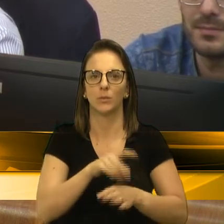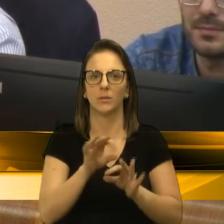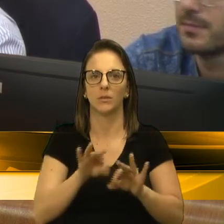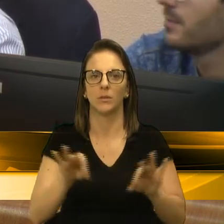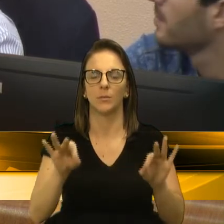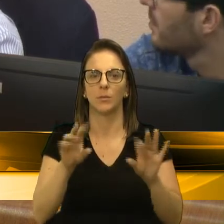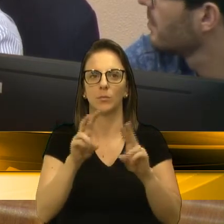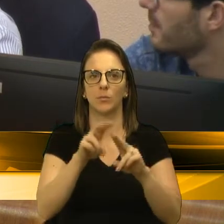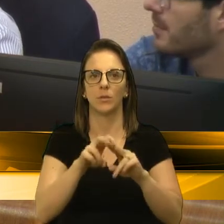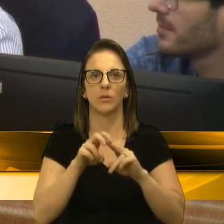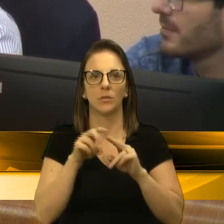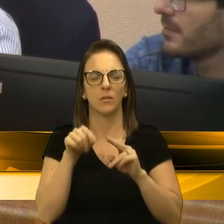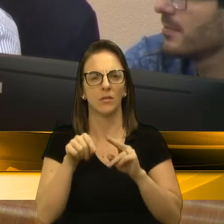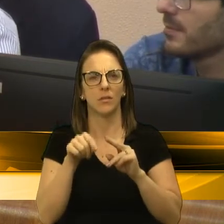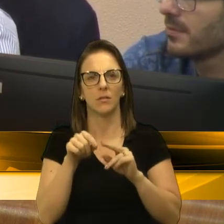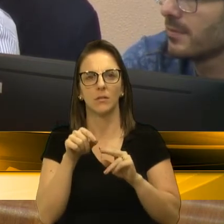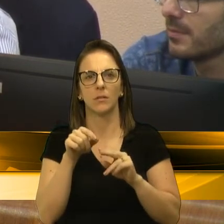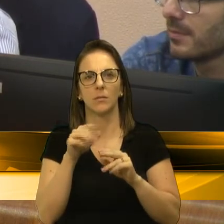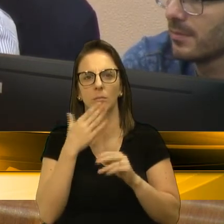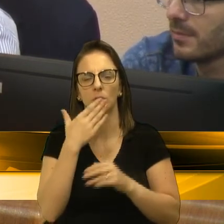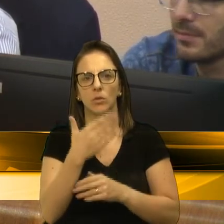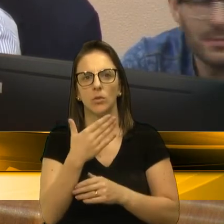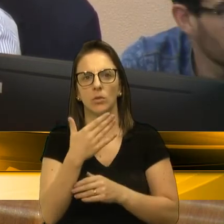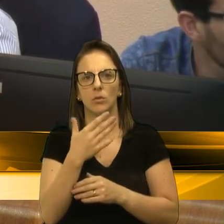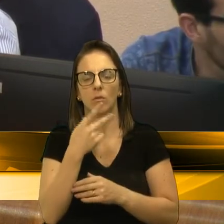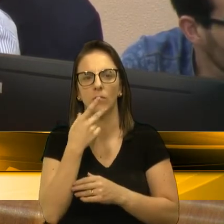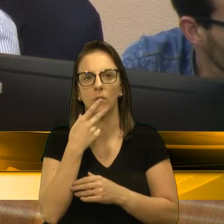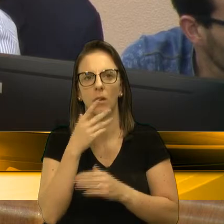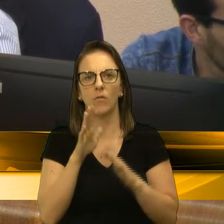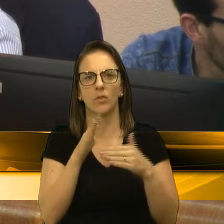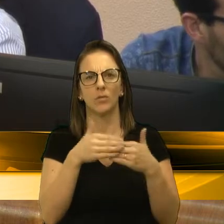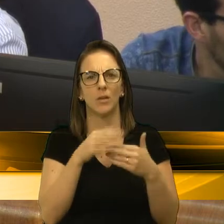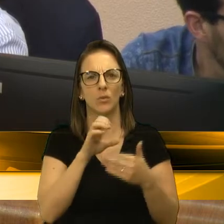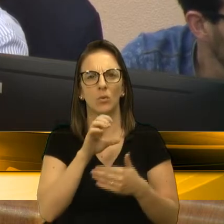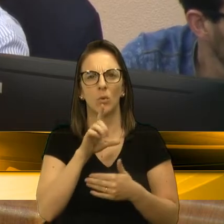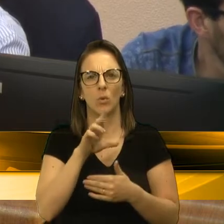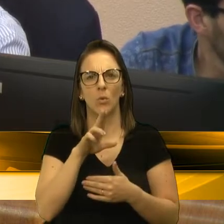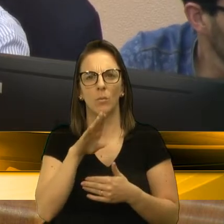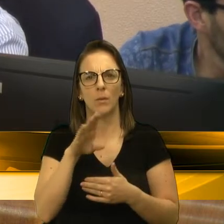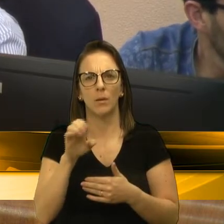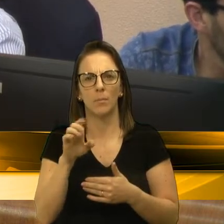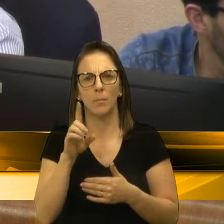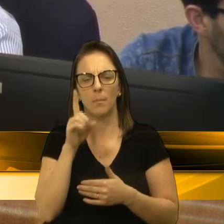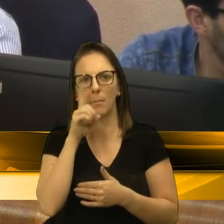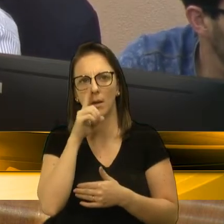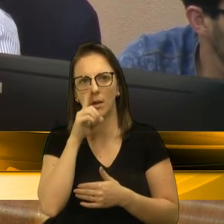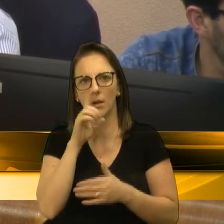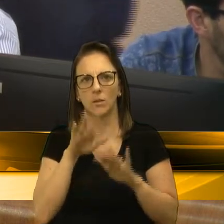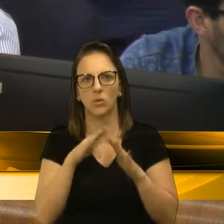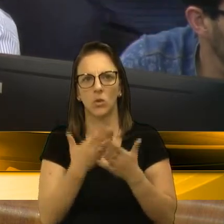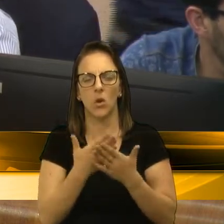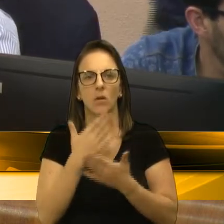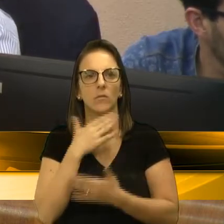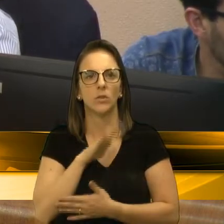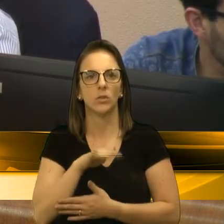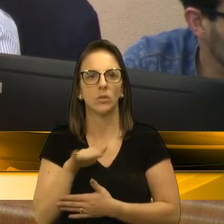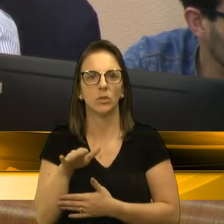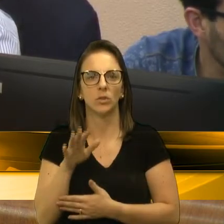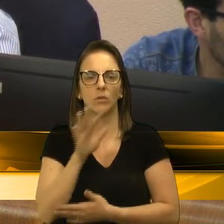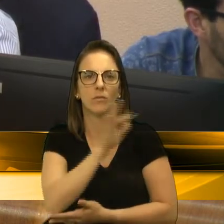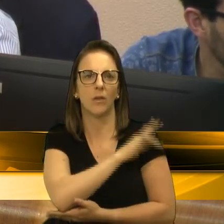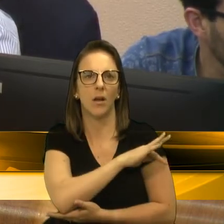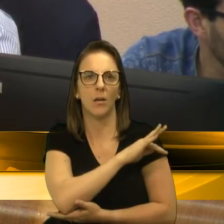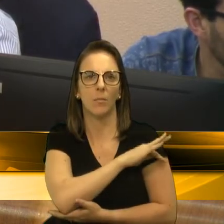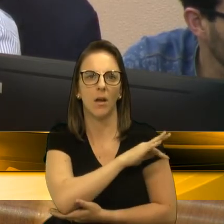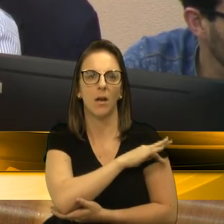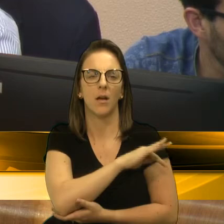do objeto desse requerimento, cito o fechamento de clubes de mães, escolas infantis, farmácias superavitárias, PA 24 horas, bancas de revistas,